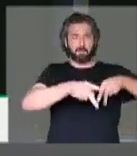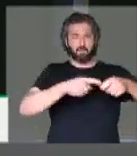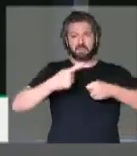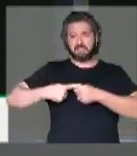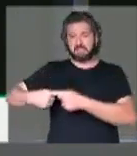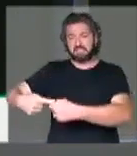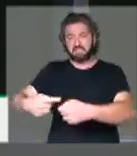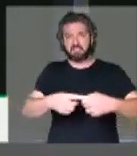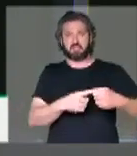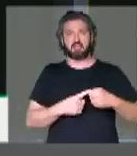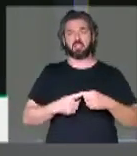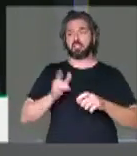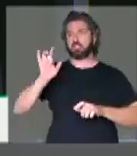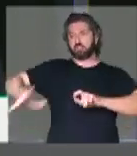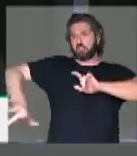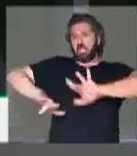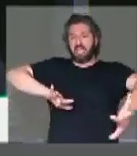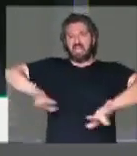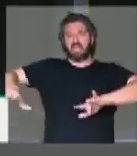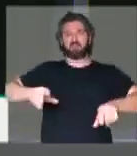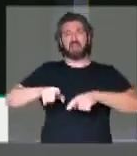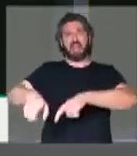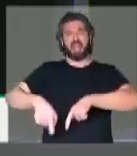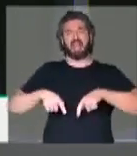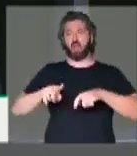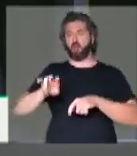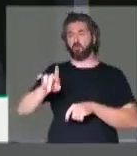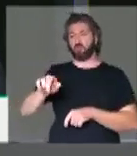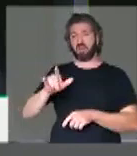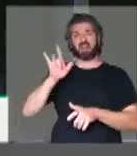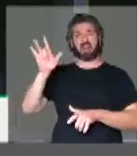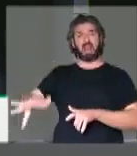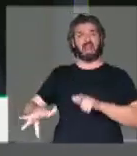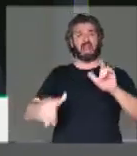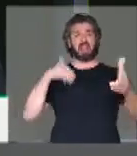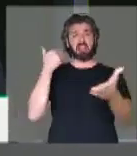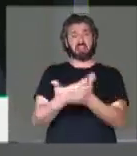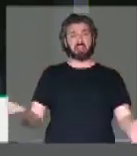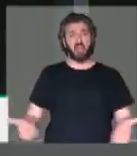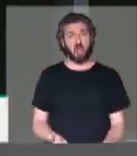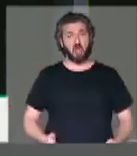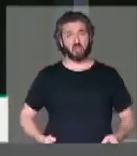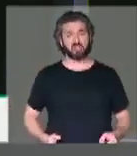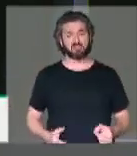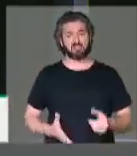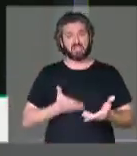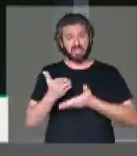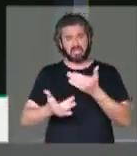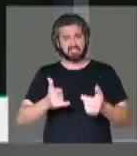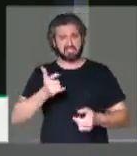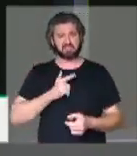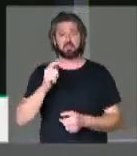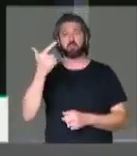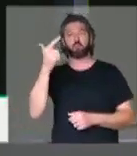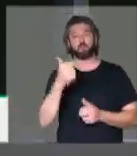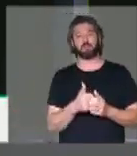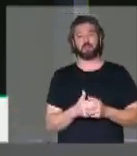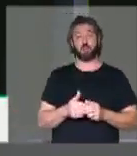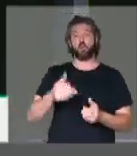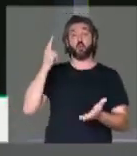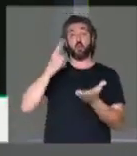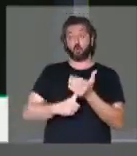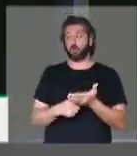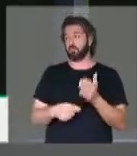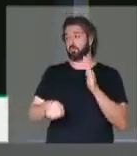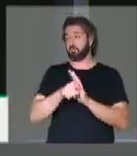jogar em hidrovias estão até hoje lá abandonados sem assistência e sem o cumprimento